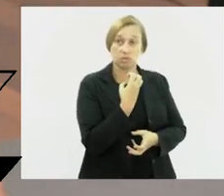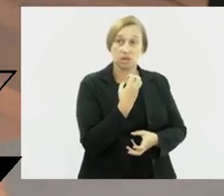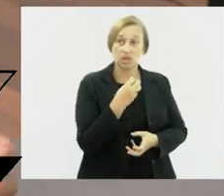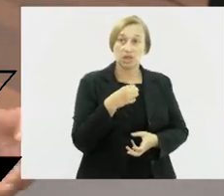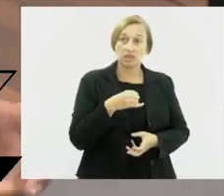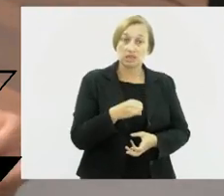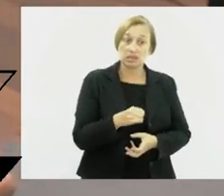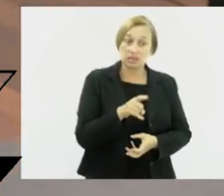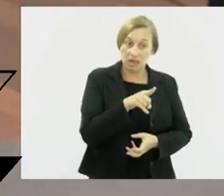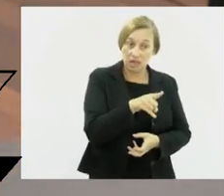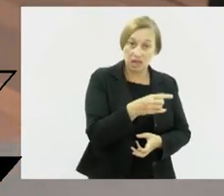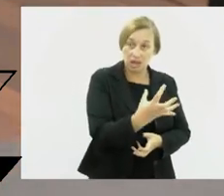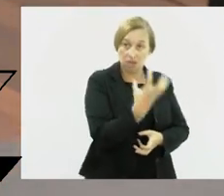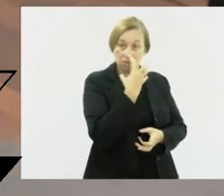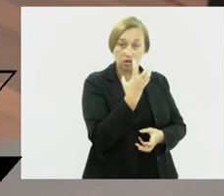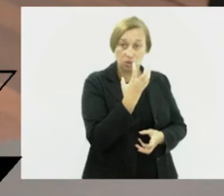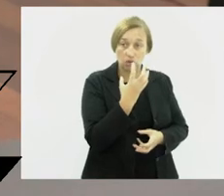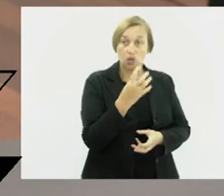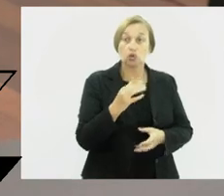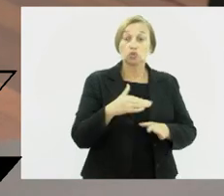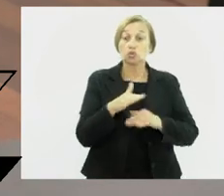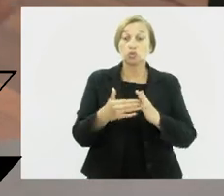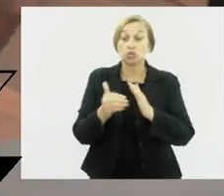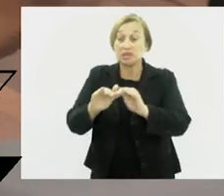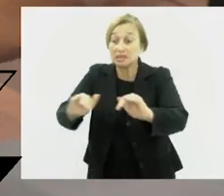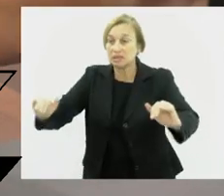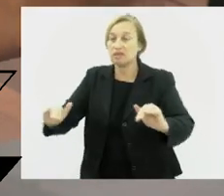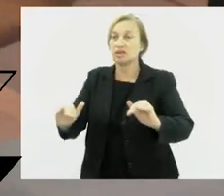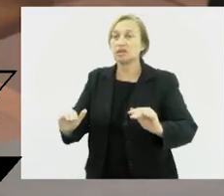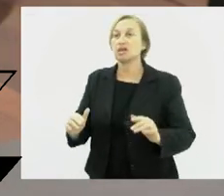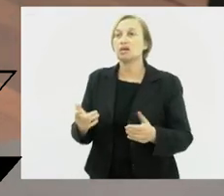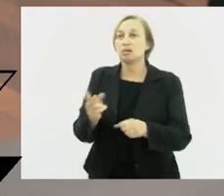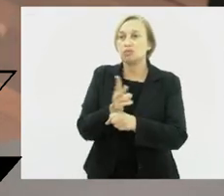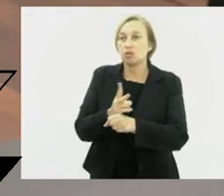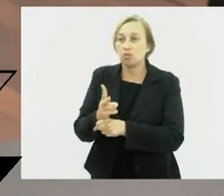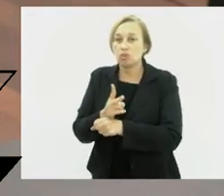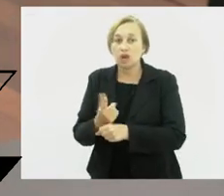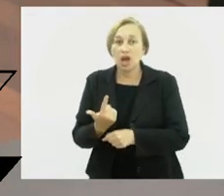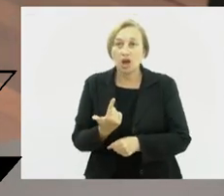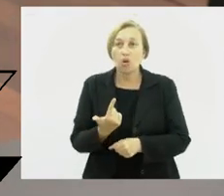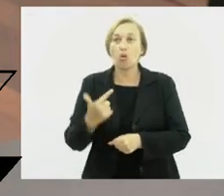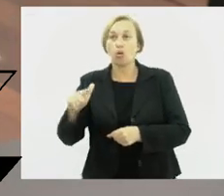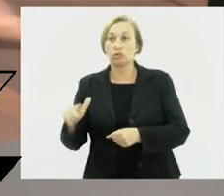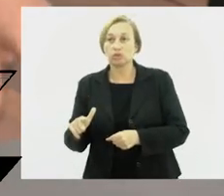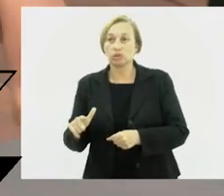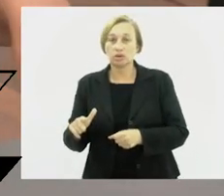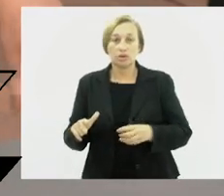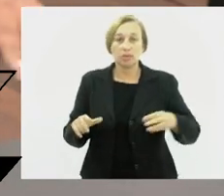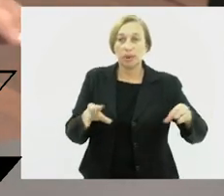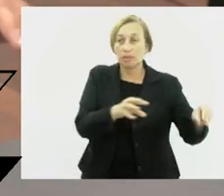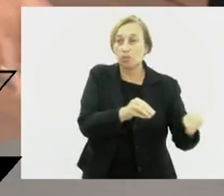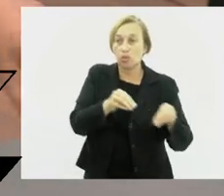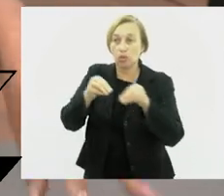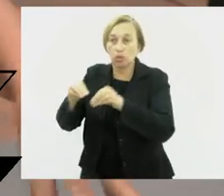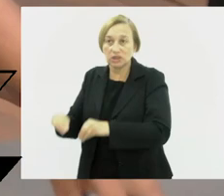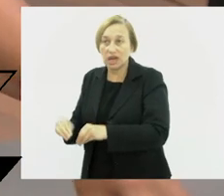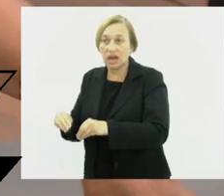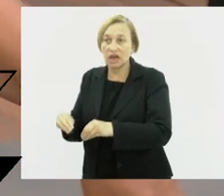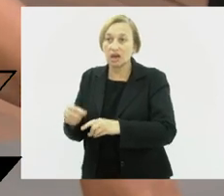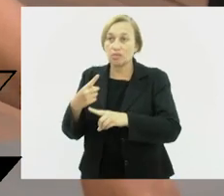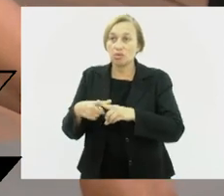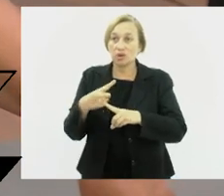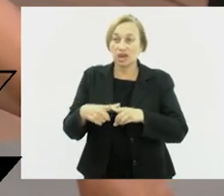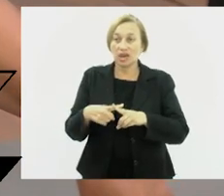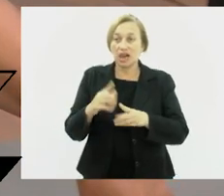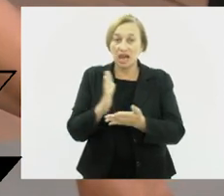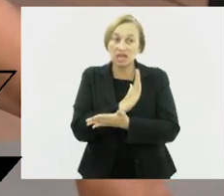sair. E vamos colocar onde? A gente começa a arrumar outra hospedagem para levar aquele, para mudar, porque, às vezes, aquela pessoa fez algo